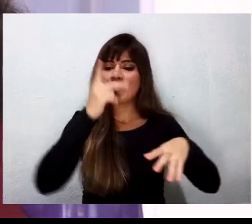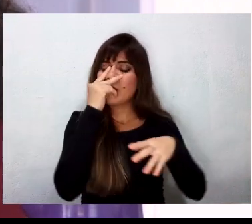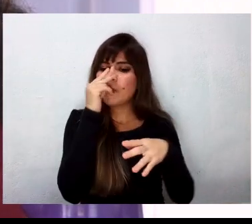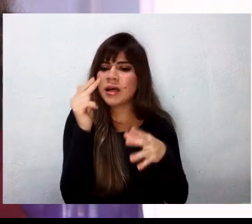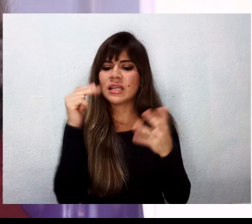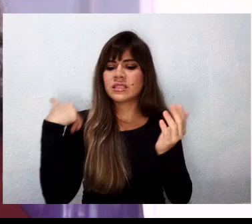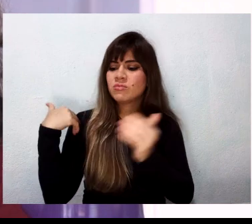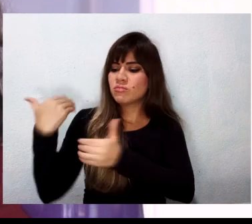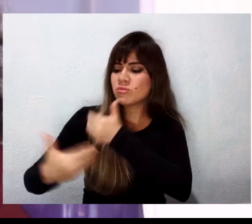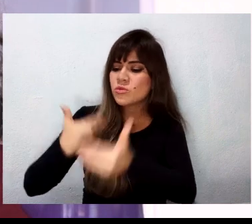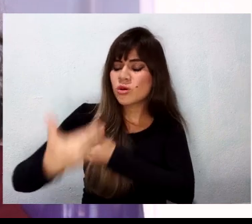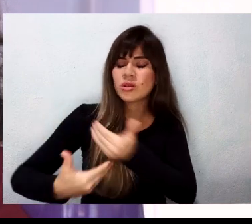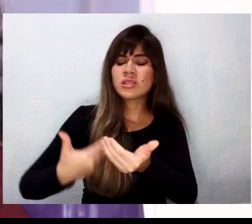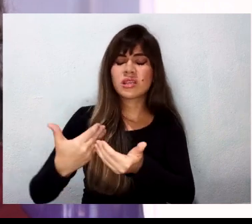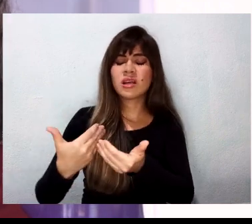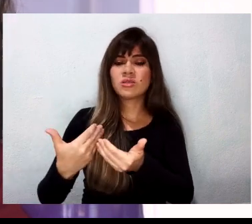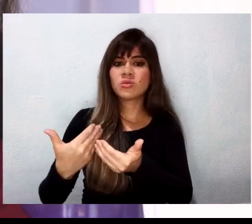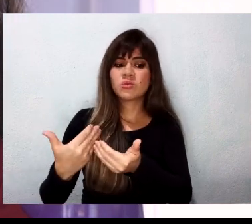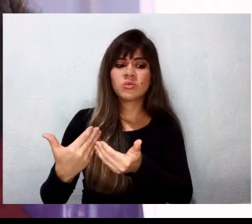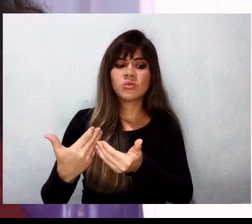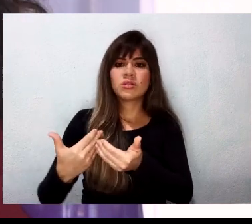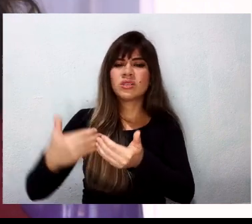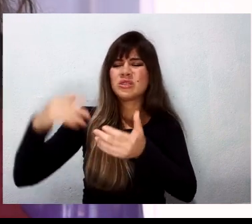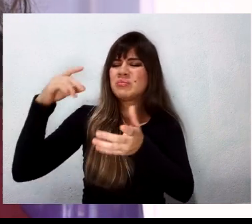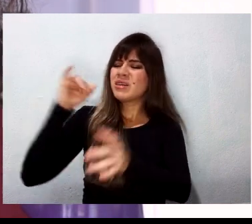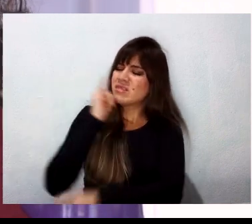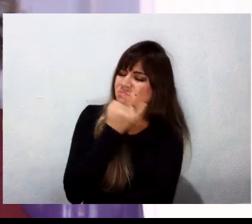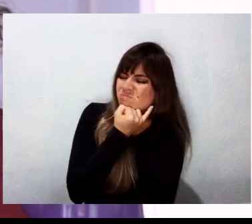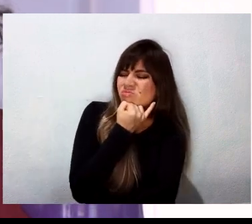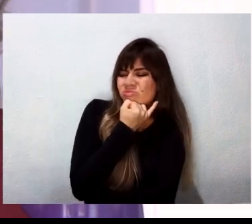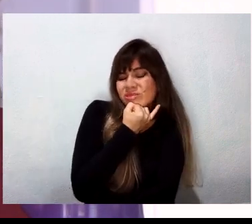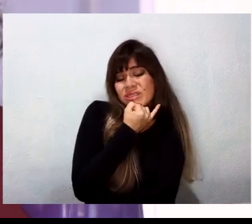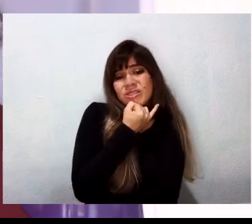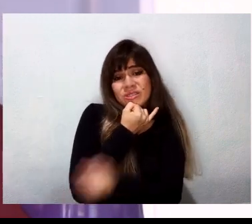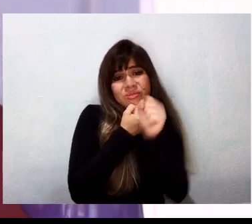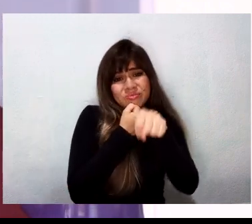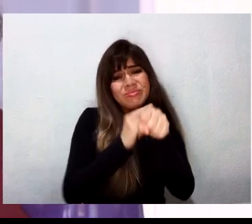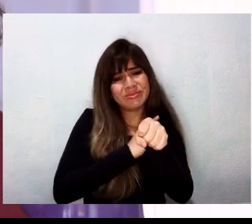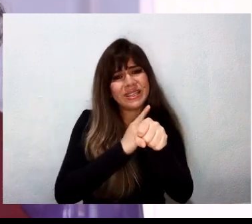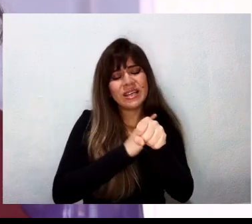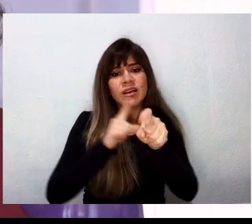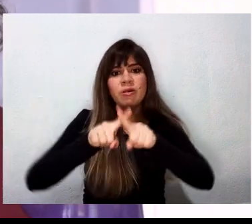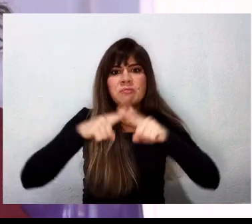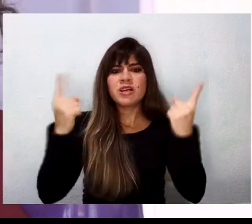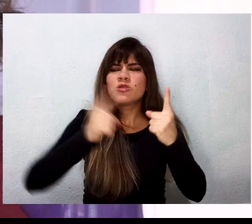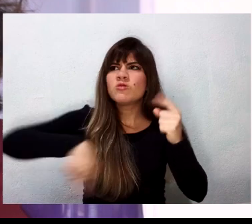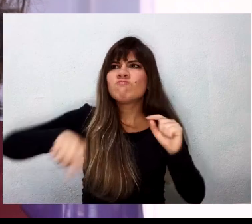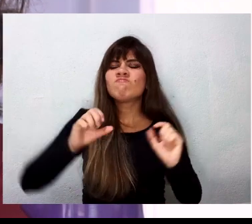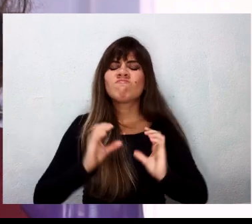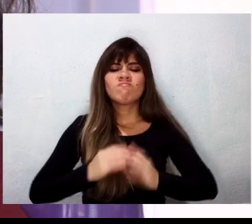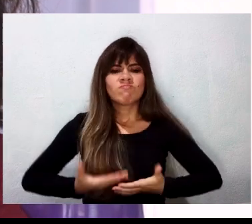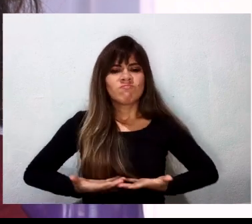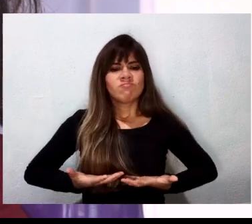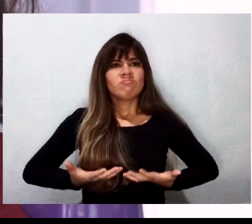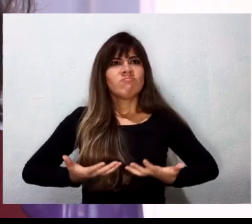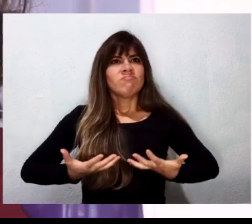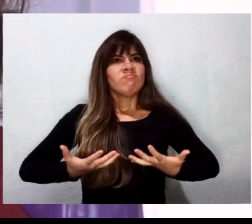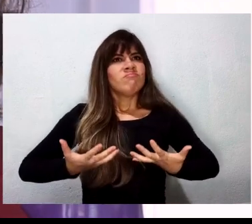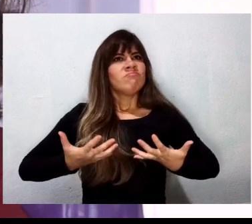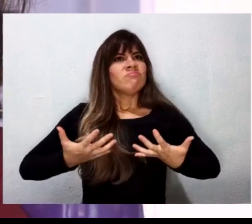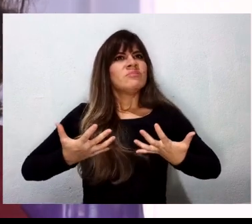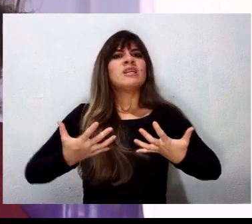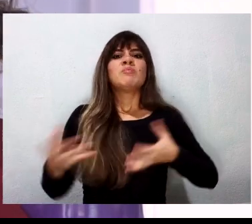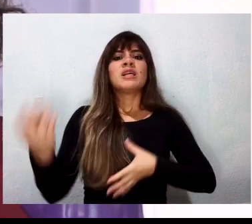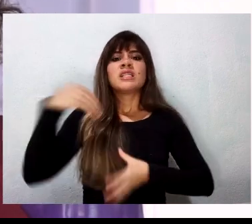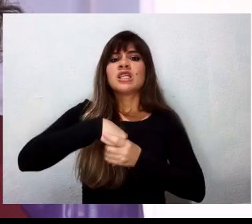você ao mesmo tempo que tem esse processo de baixo astral mesmo, você começa a...